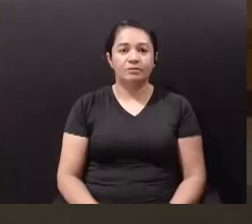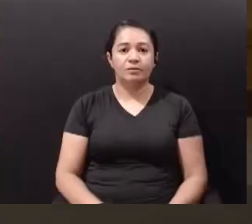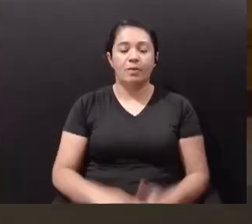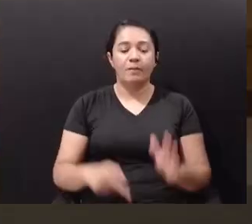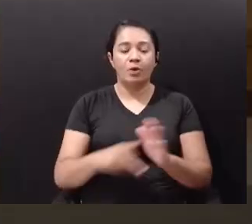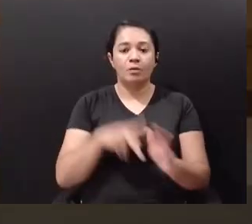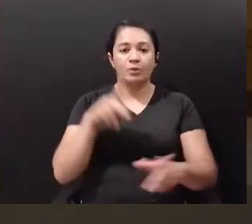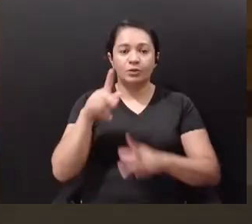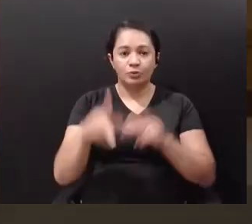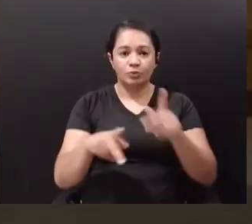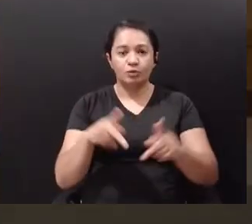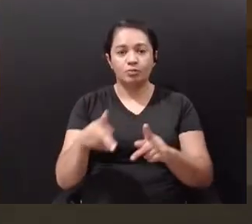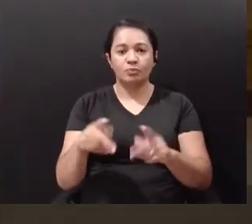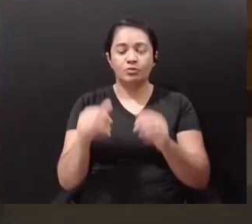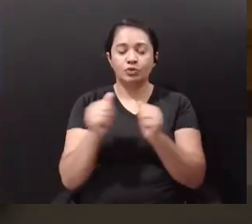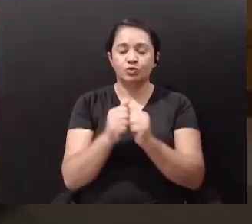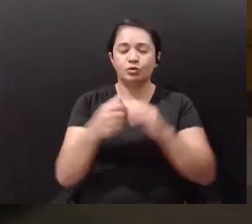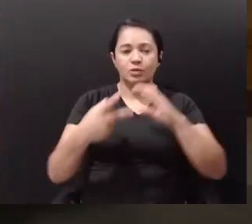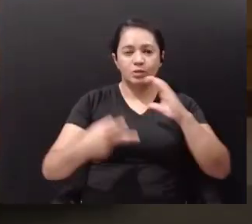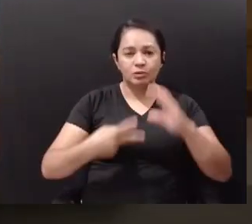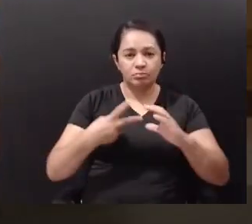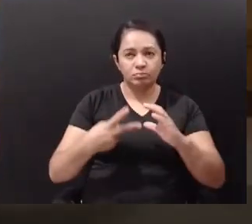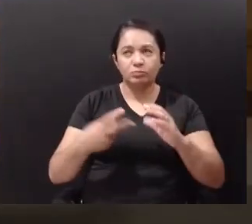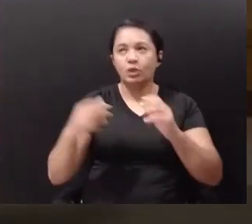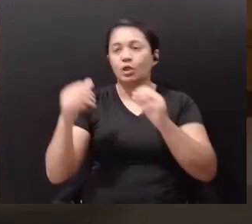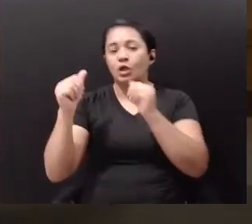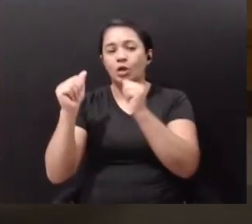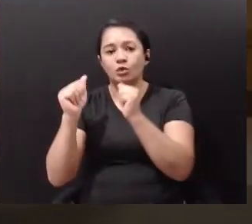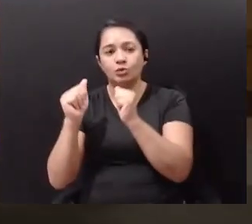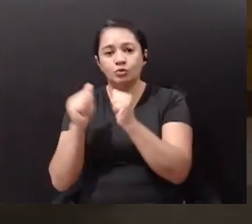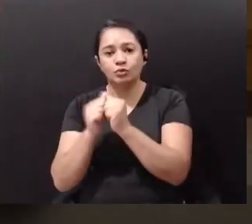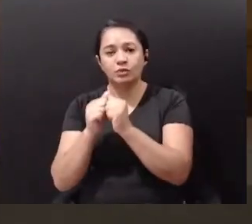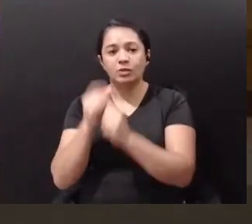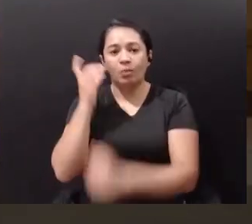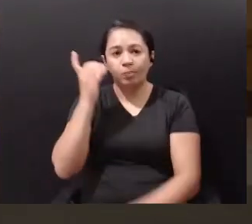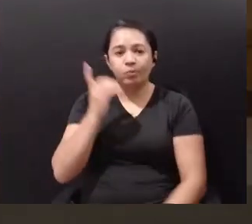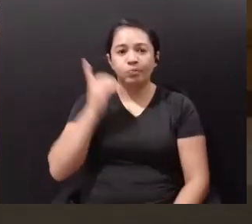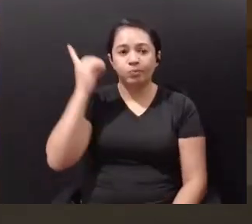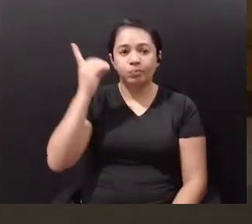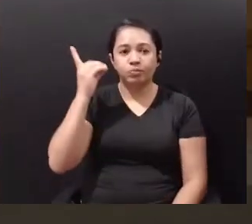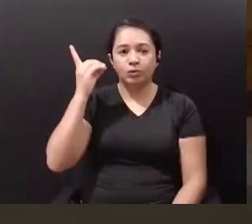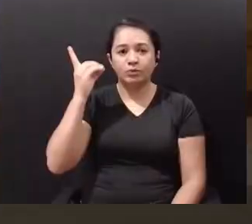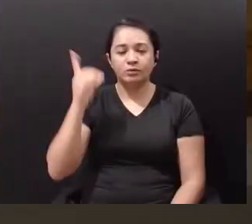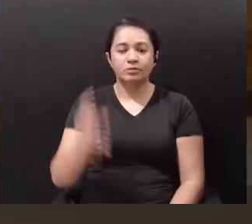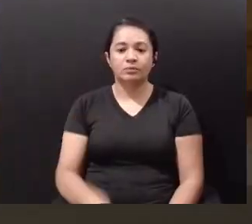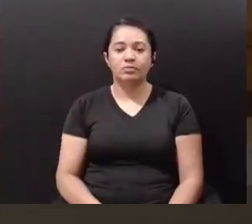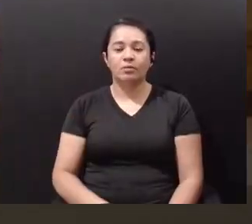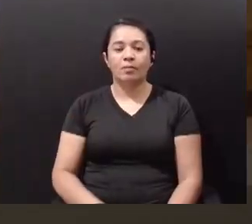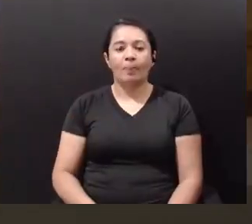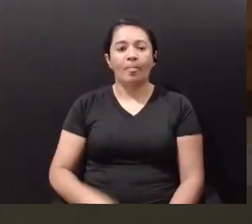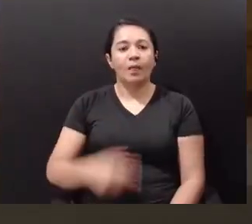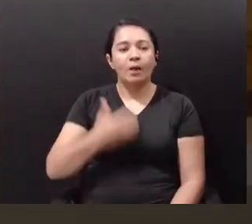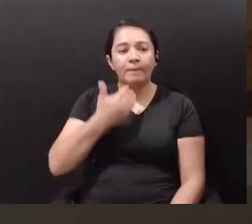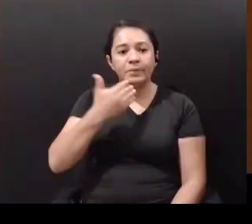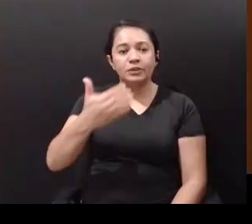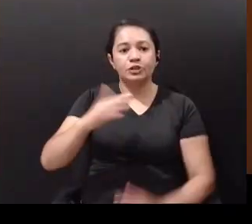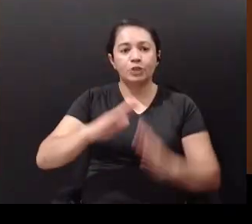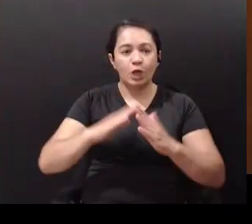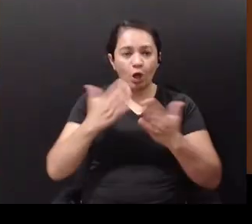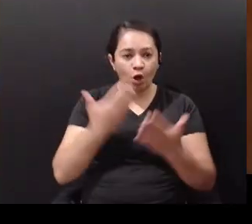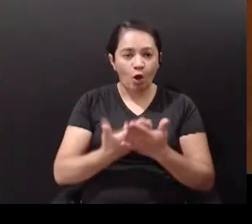à Câmara, junto a deputados, pedindo escolas, mais